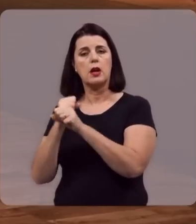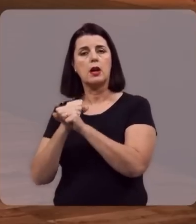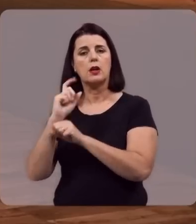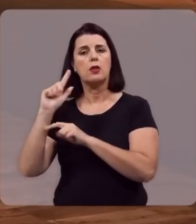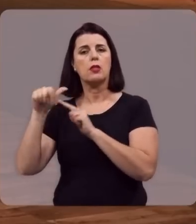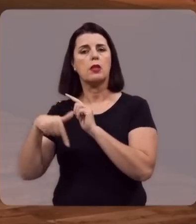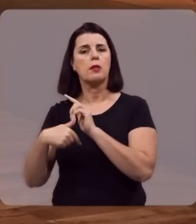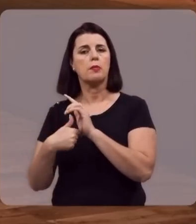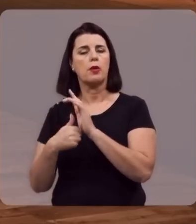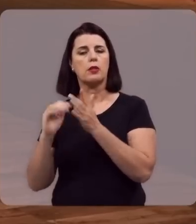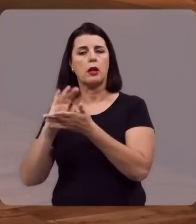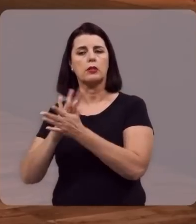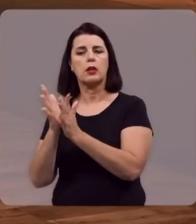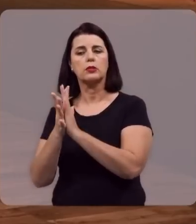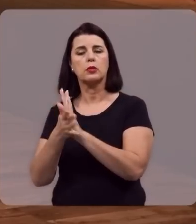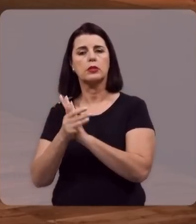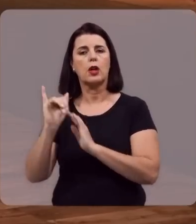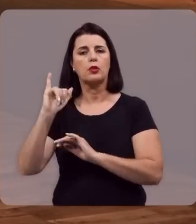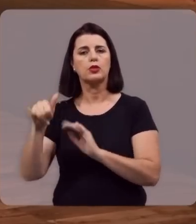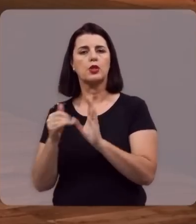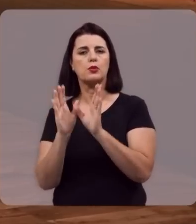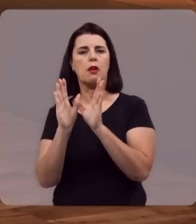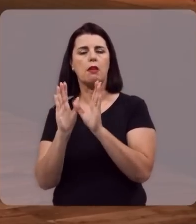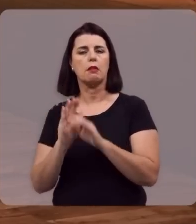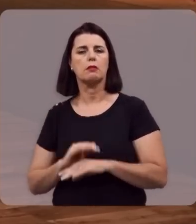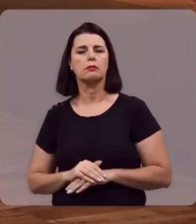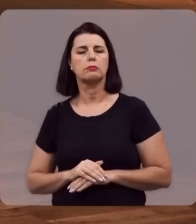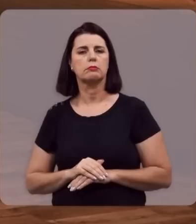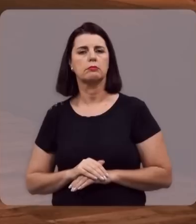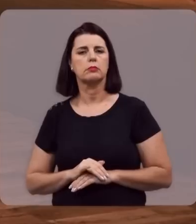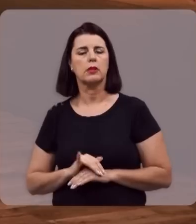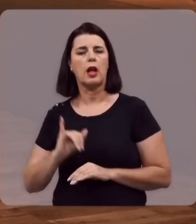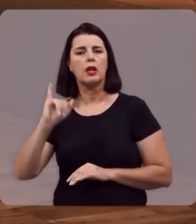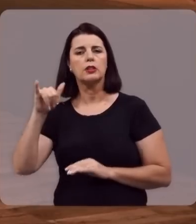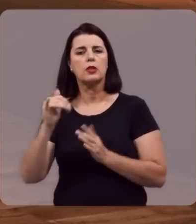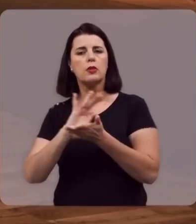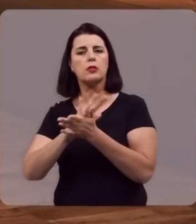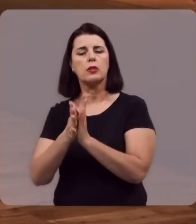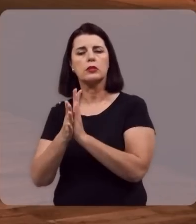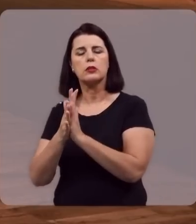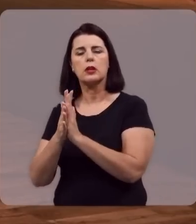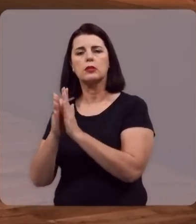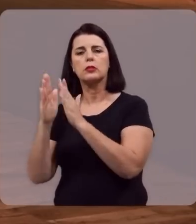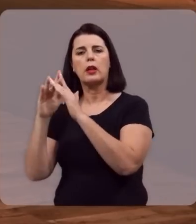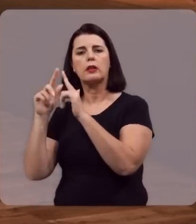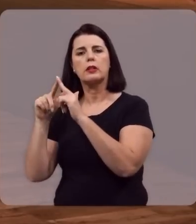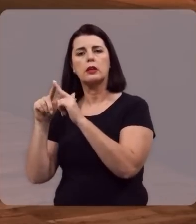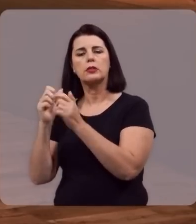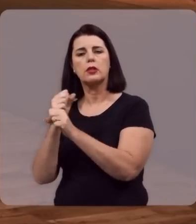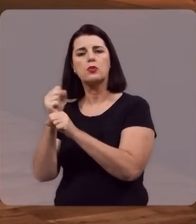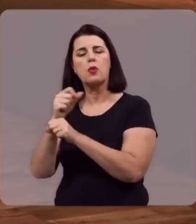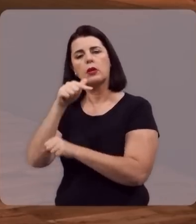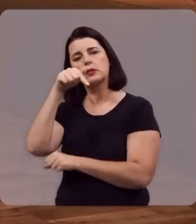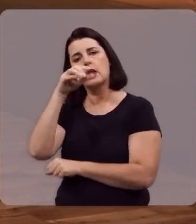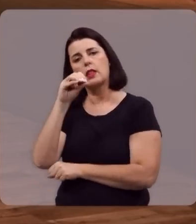depois, a destruição de Jerusalém, a destruição do Templo de Jerusalém no ano 70,